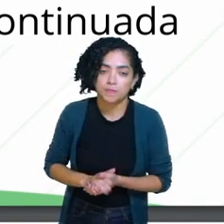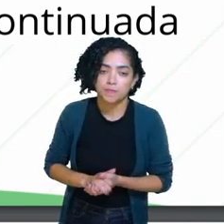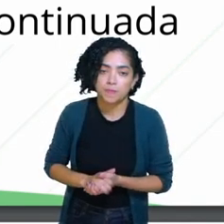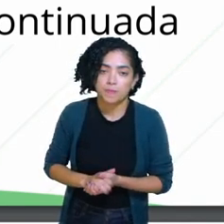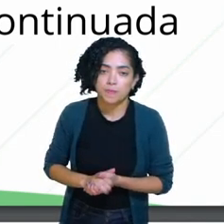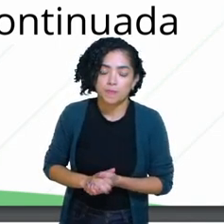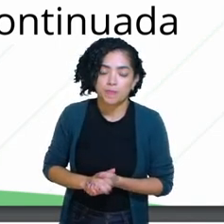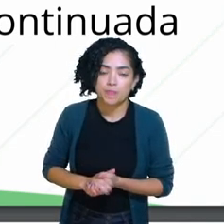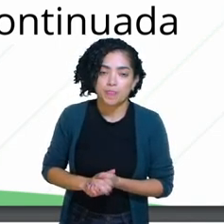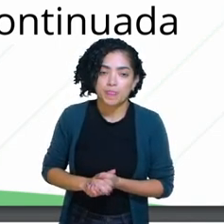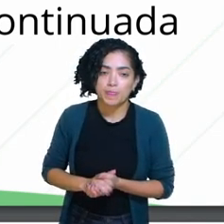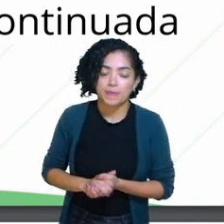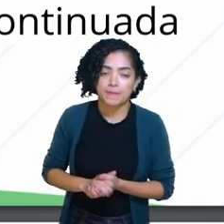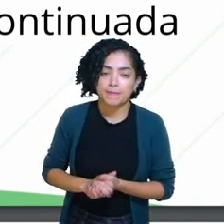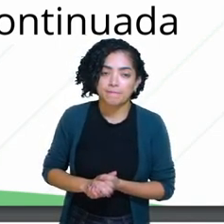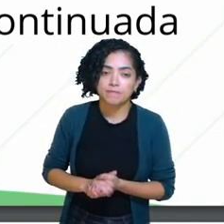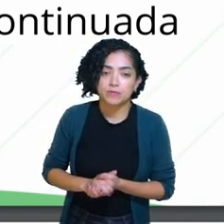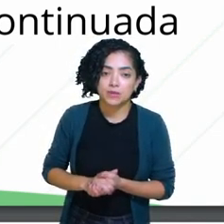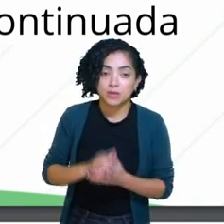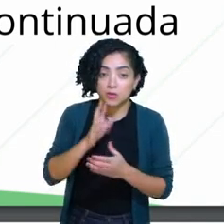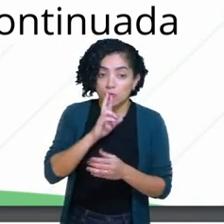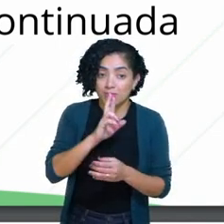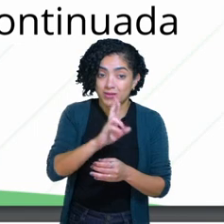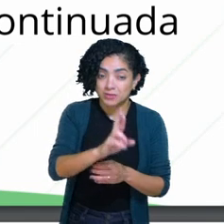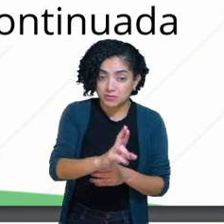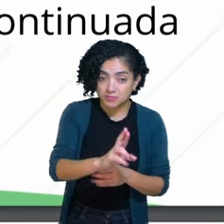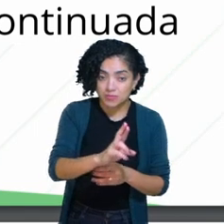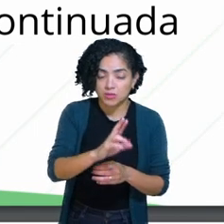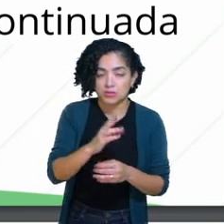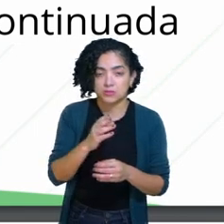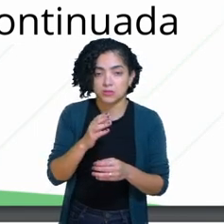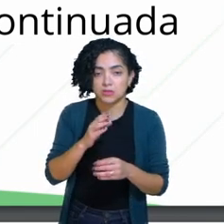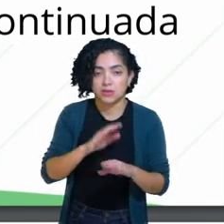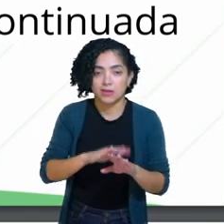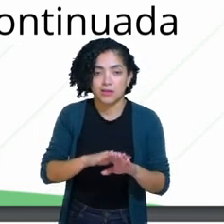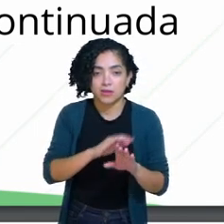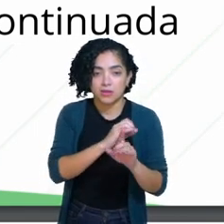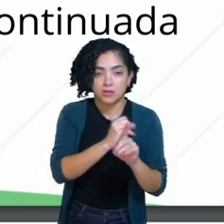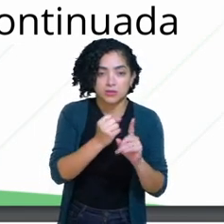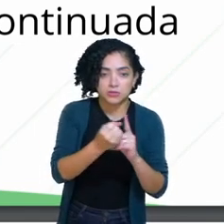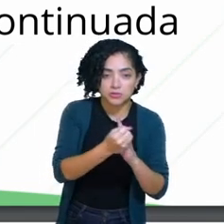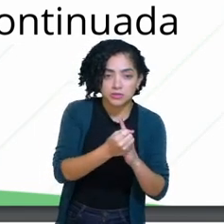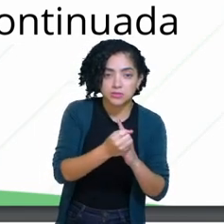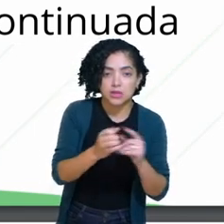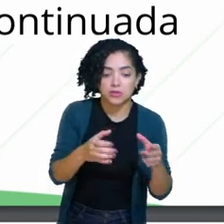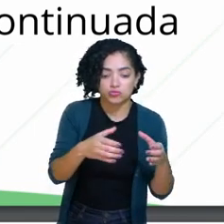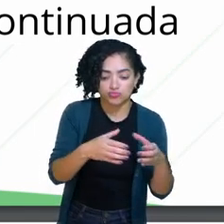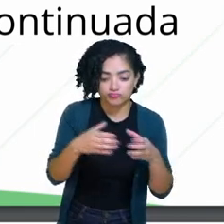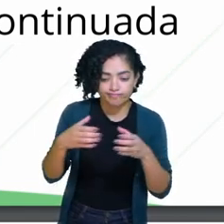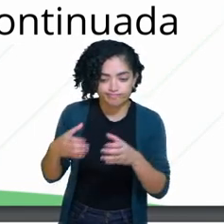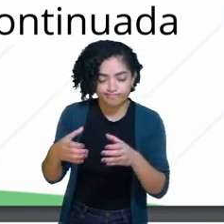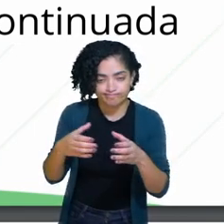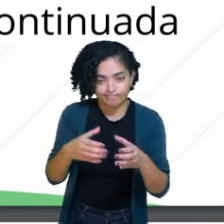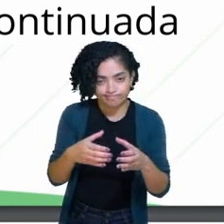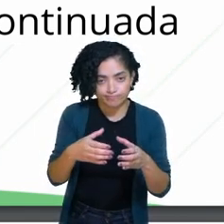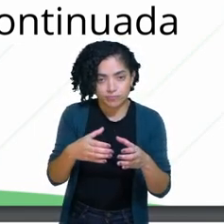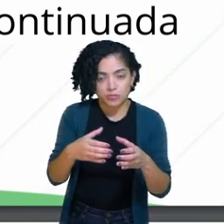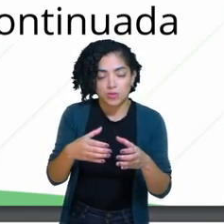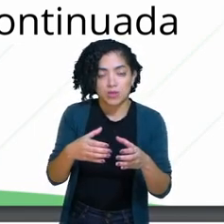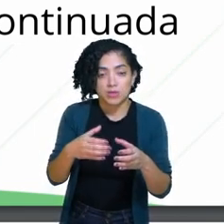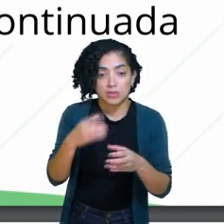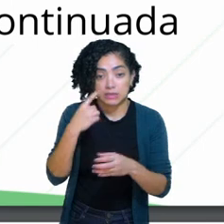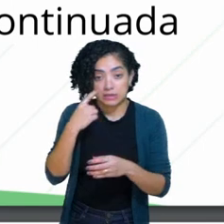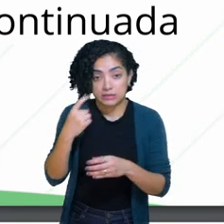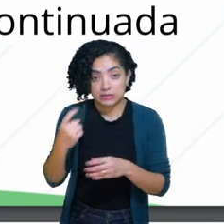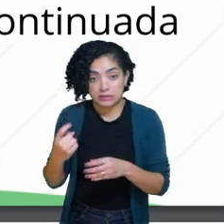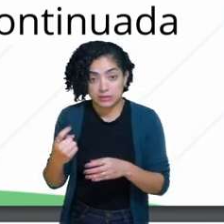eh enquanto uma resposta de sociedade seja das instituições de estado interessadas